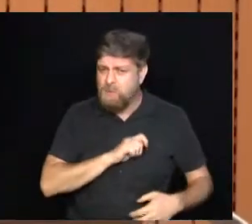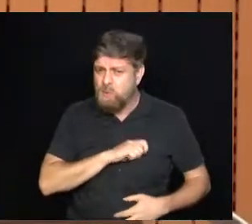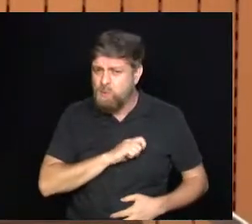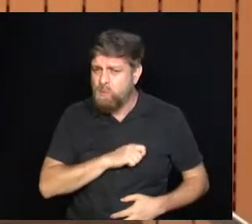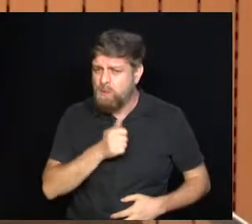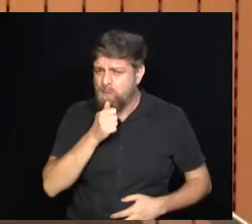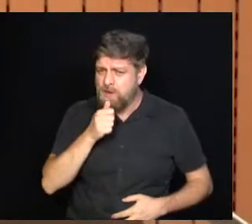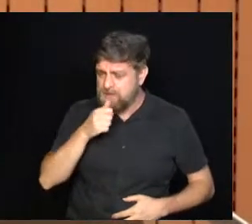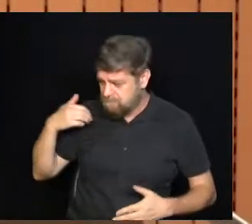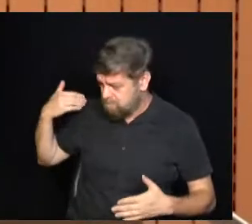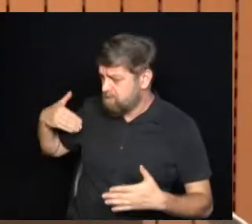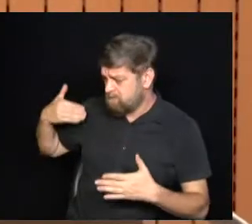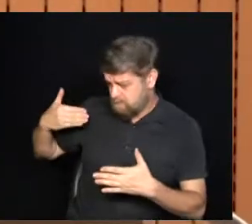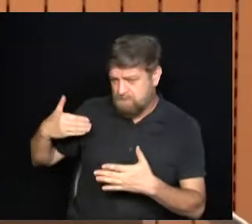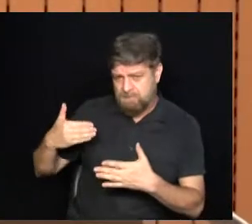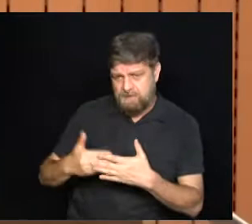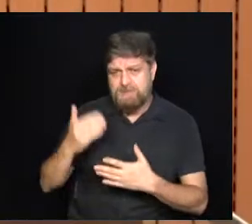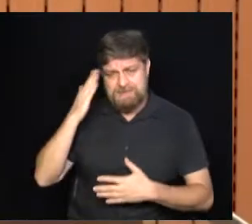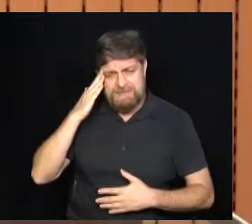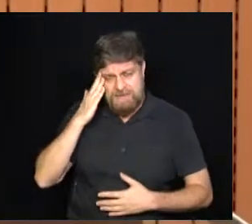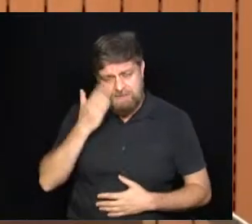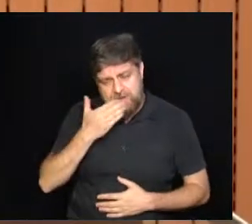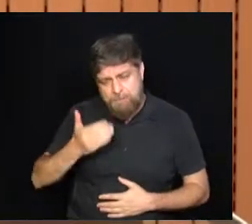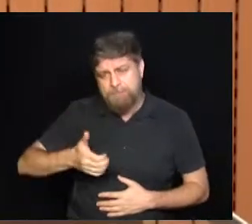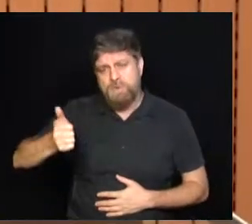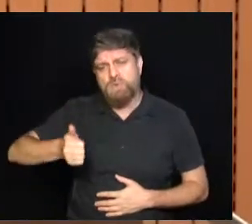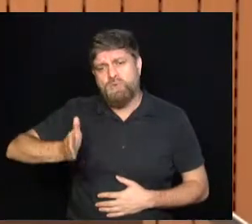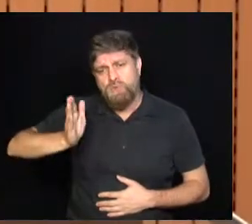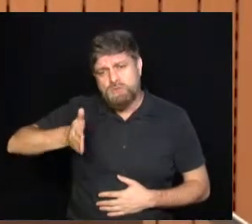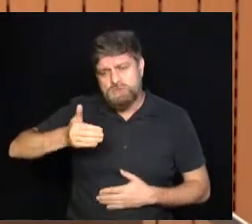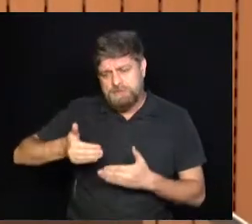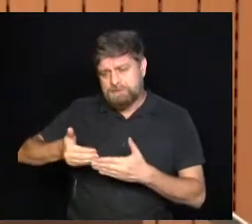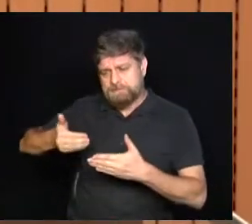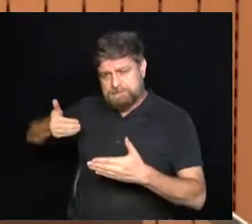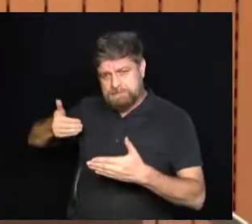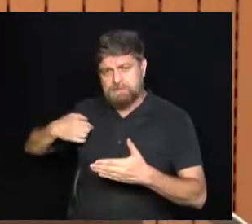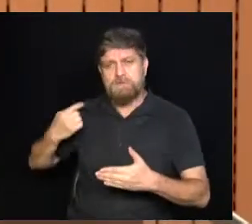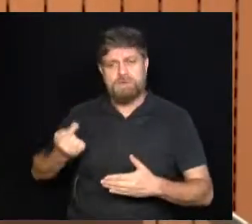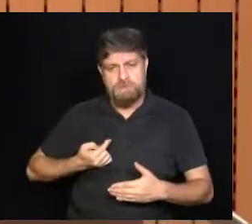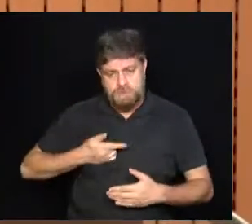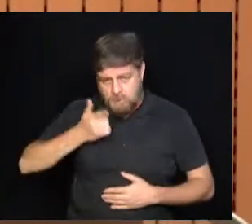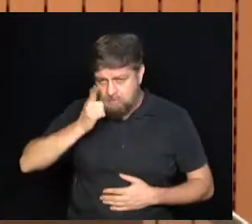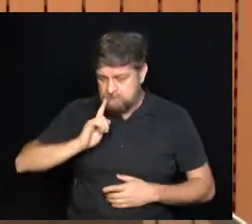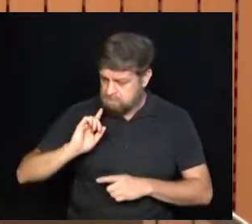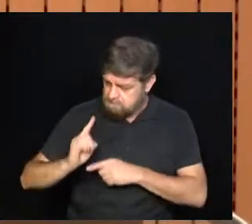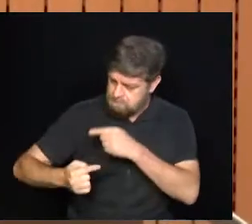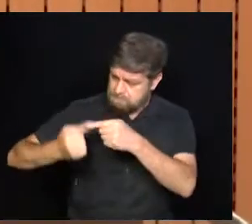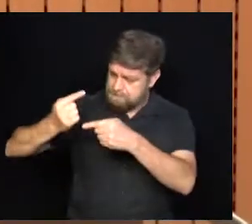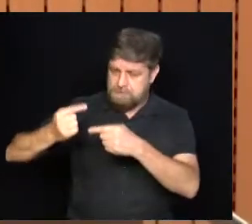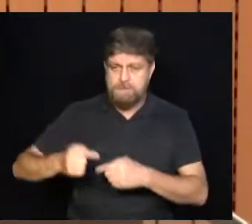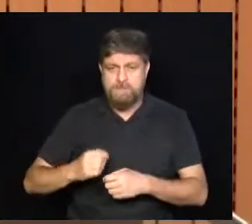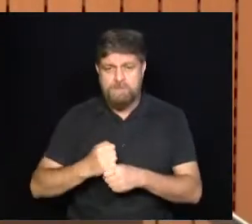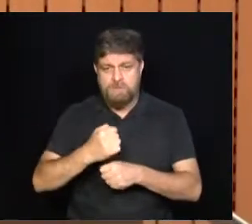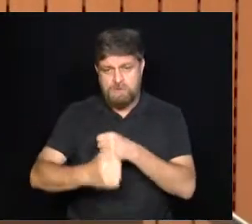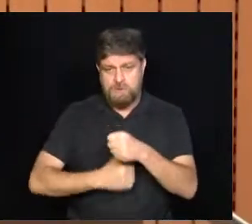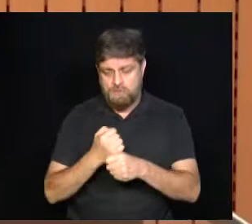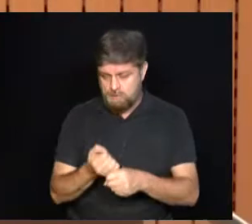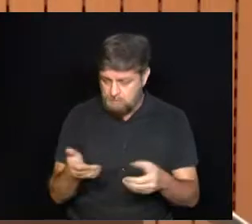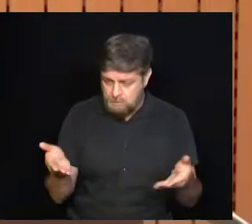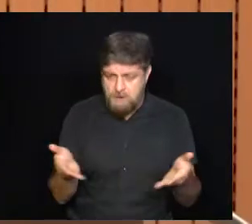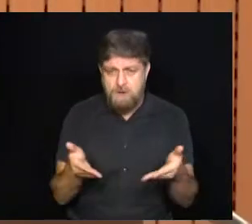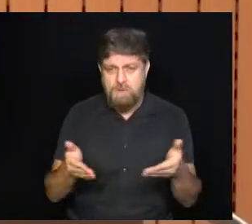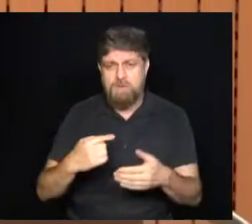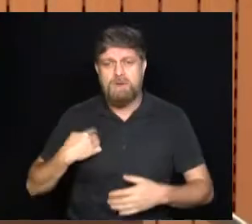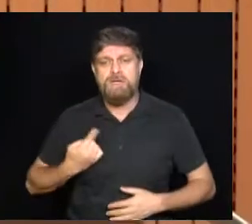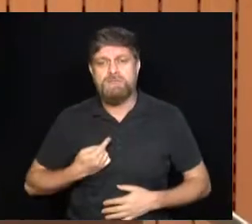dos avanços que nós tivemos, né? Temos que dizer que avançamos bastante. Inclusive, esse ano foi o ano em que